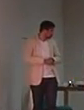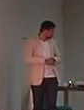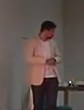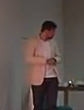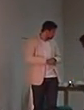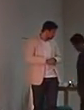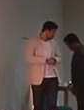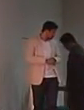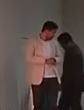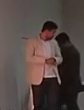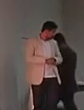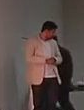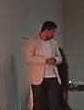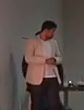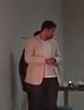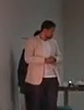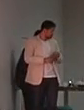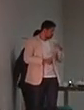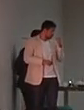Certo.